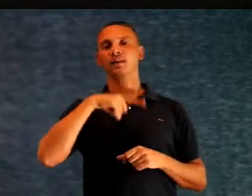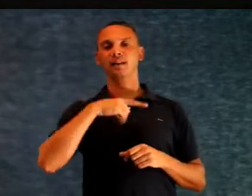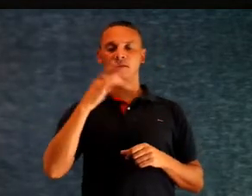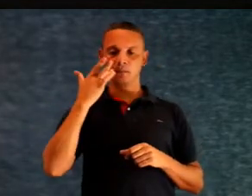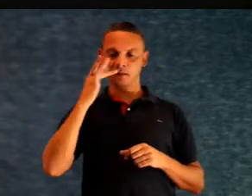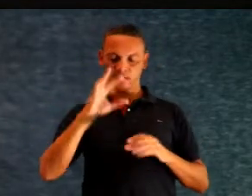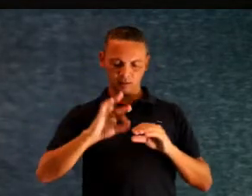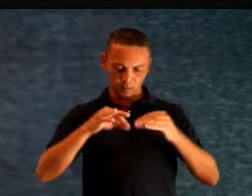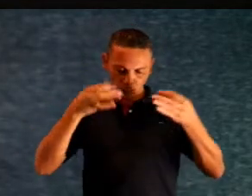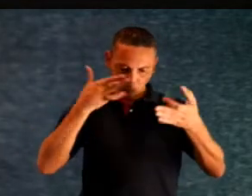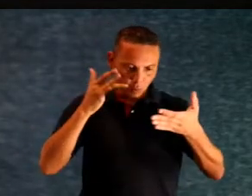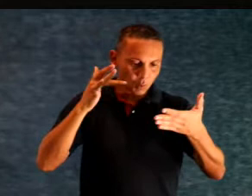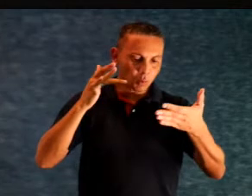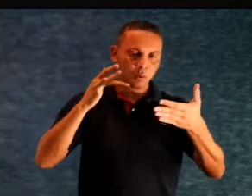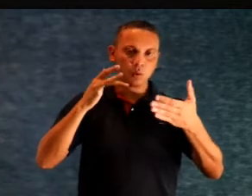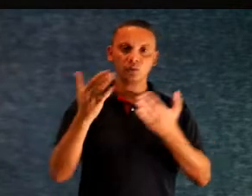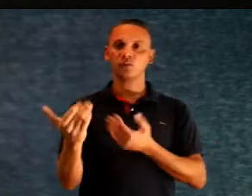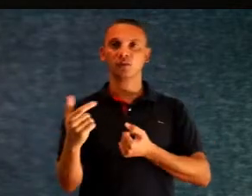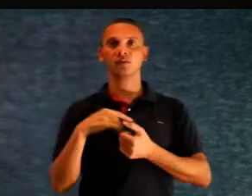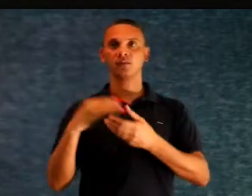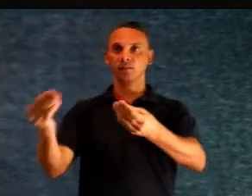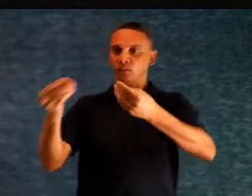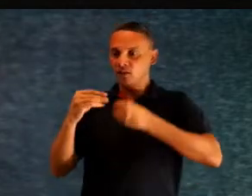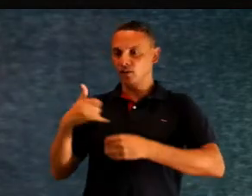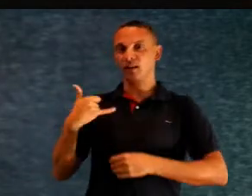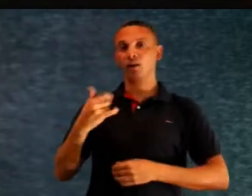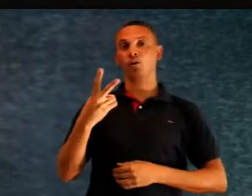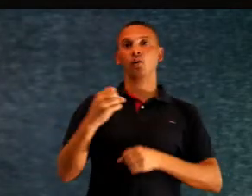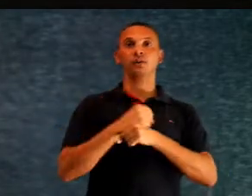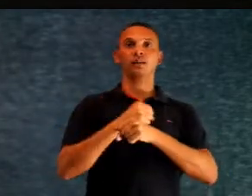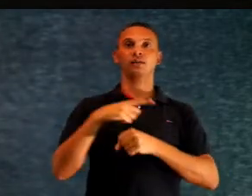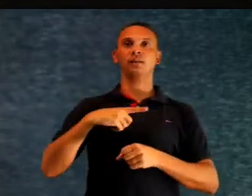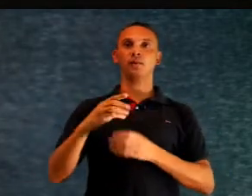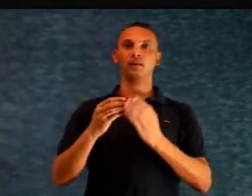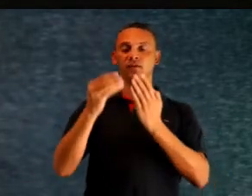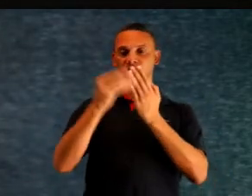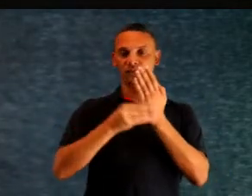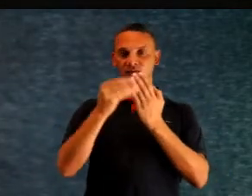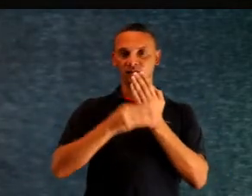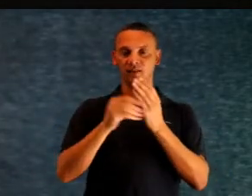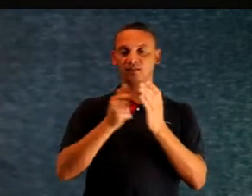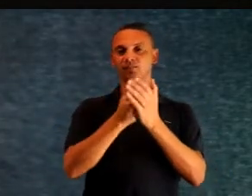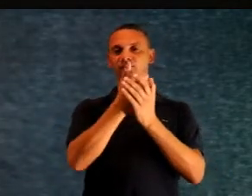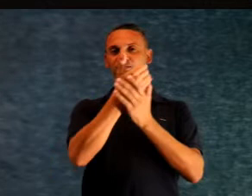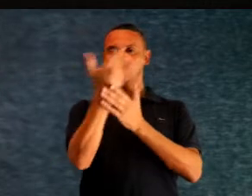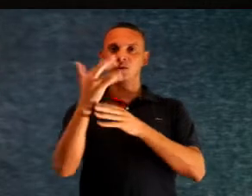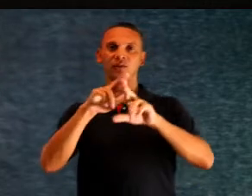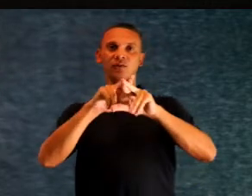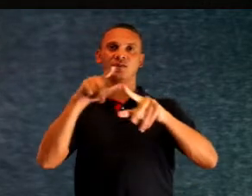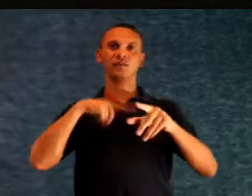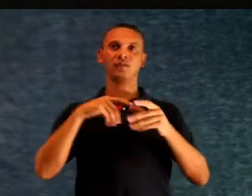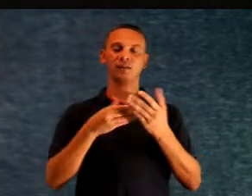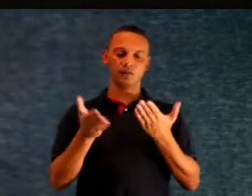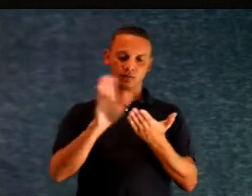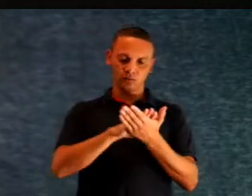meu avô. Quase tudo o que conheço em matéria de literatura vem principalmente daí. Olha que belo depoimento,